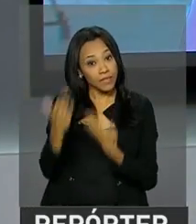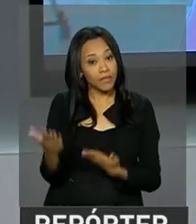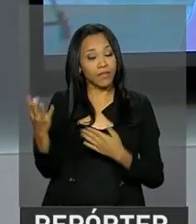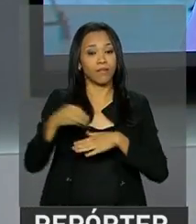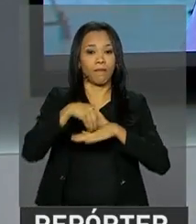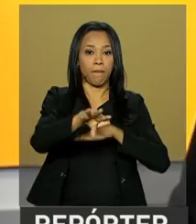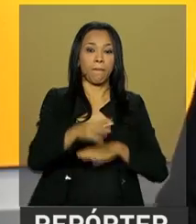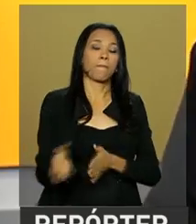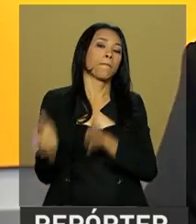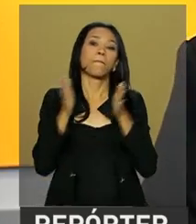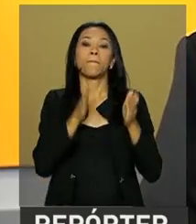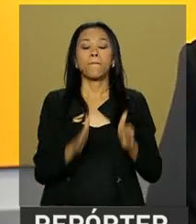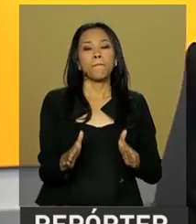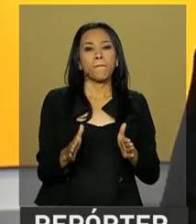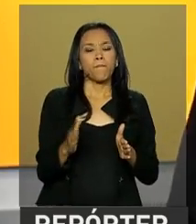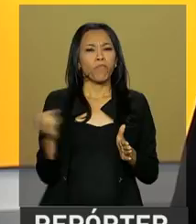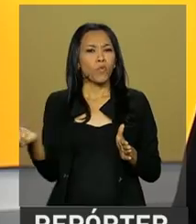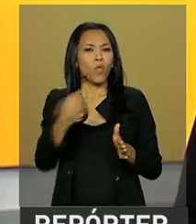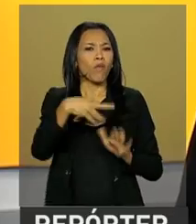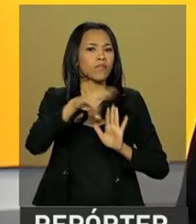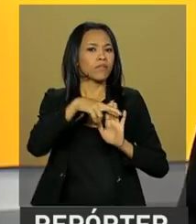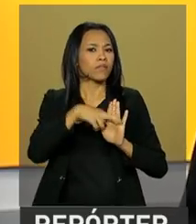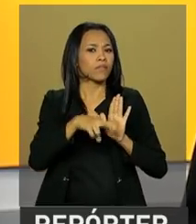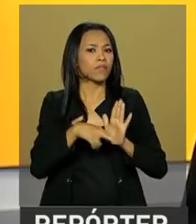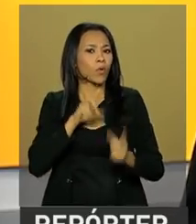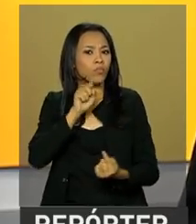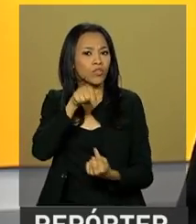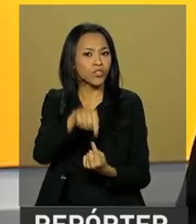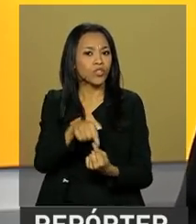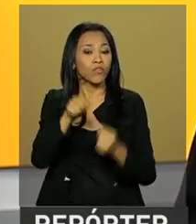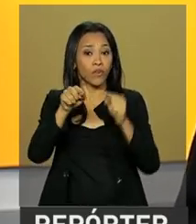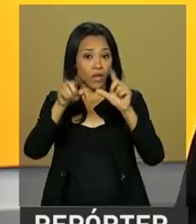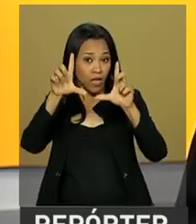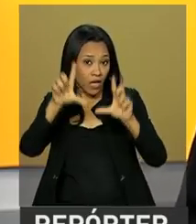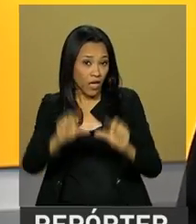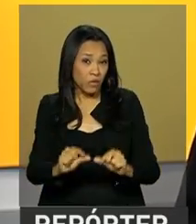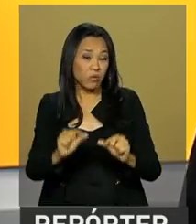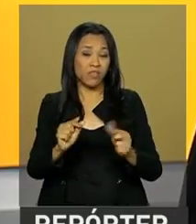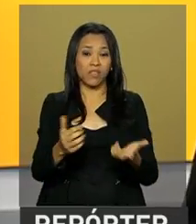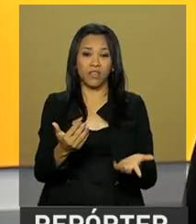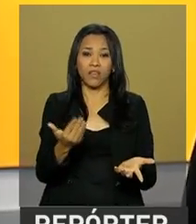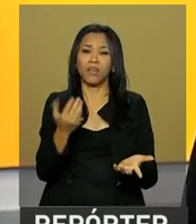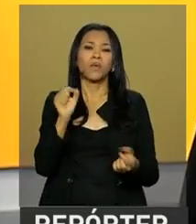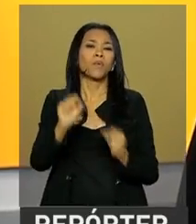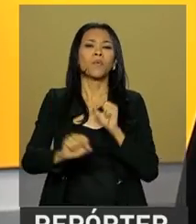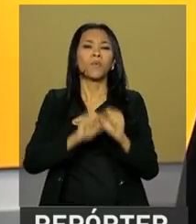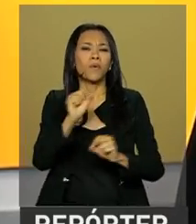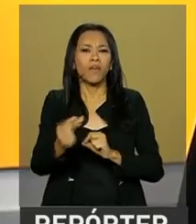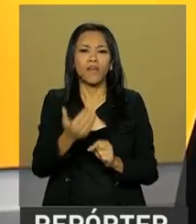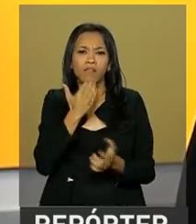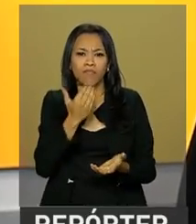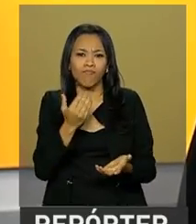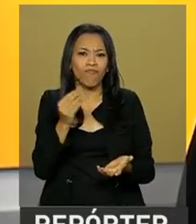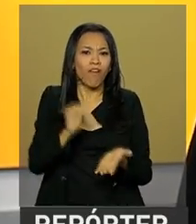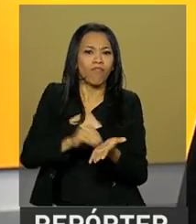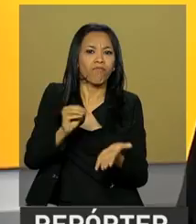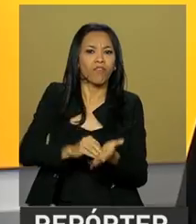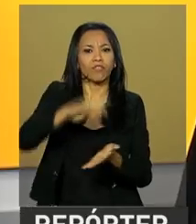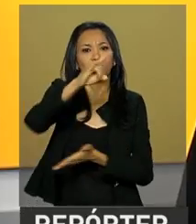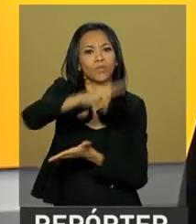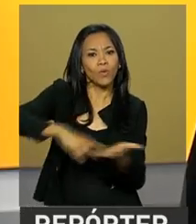suas informações. Olha, novas regras para reduzir irregularidades em propriedades. É a medida